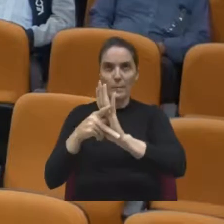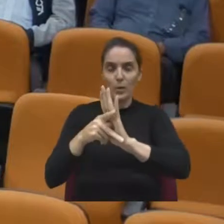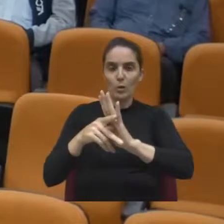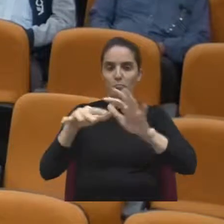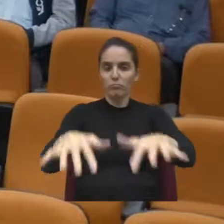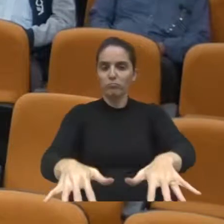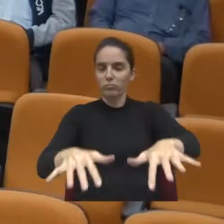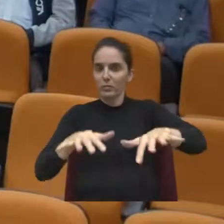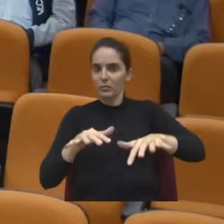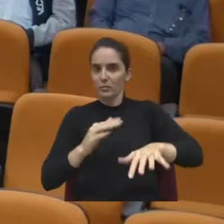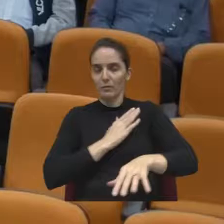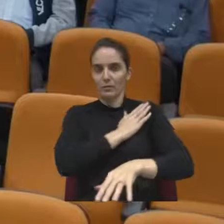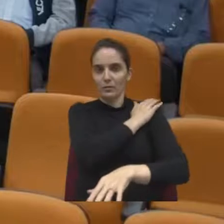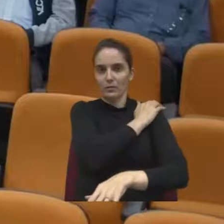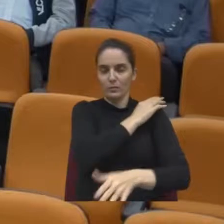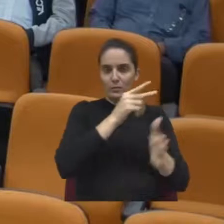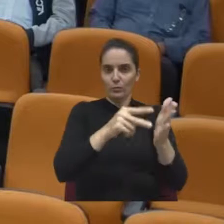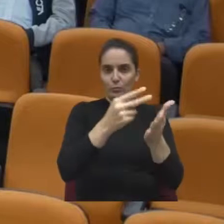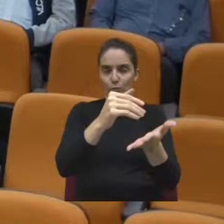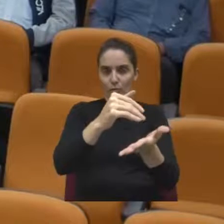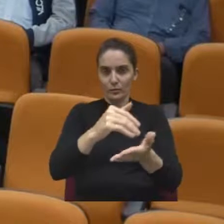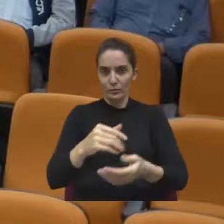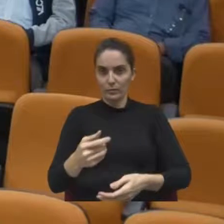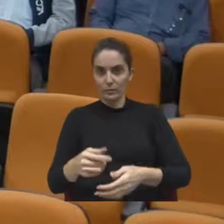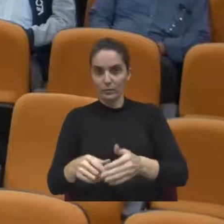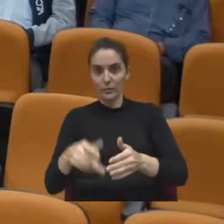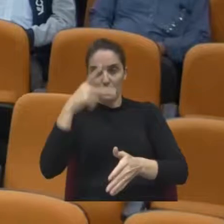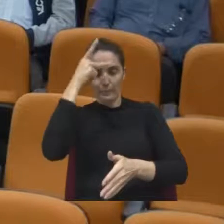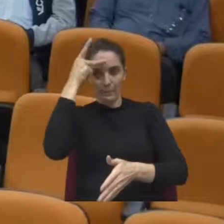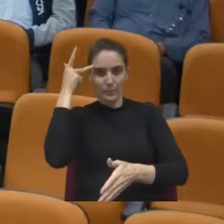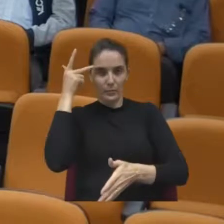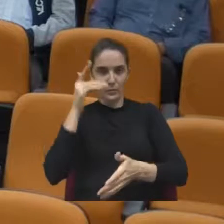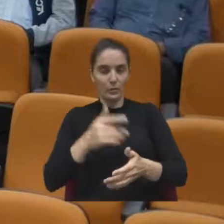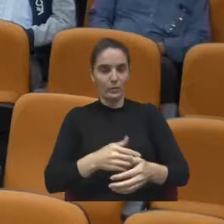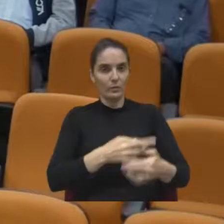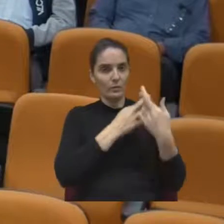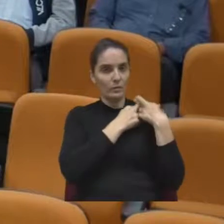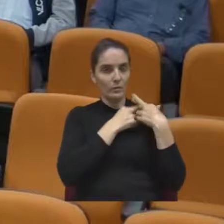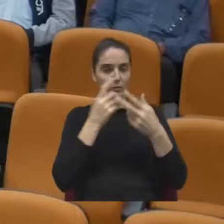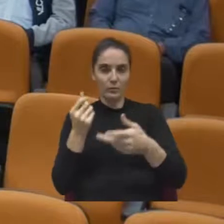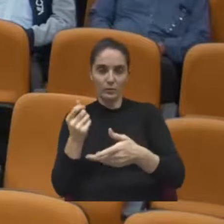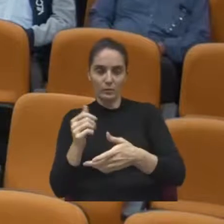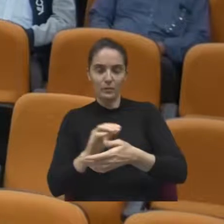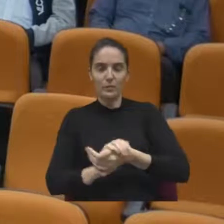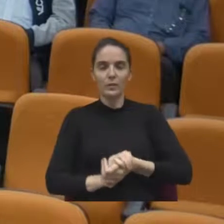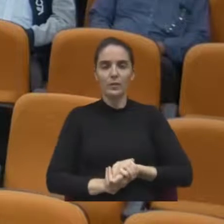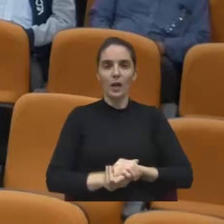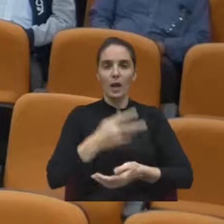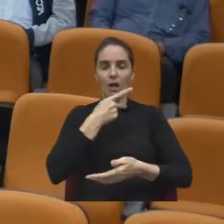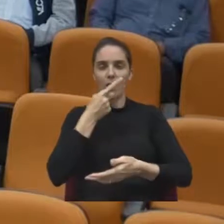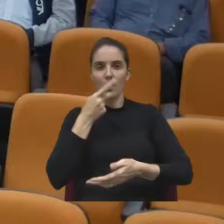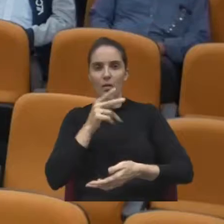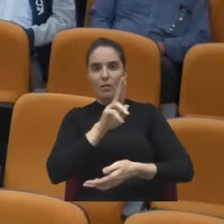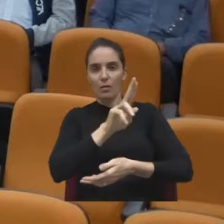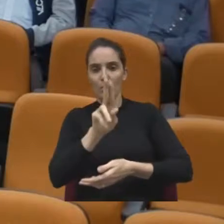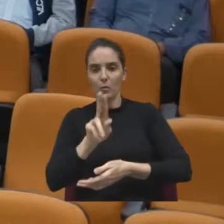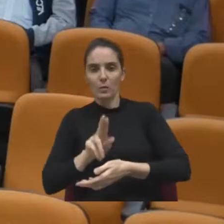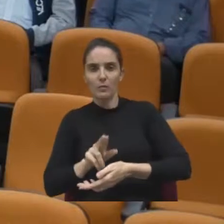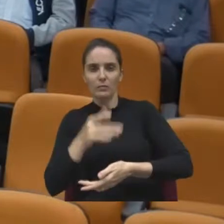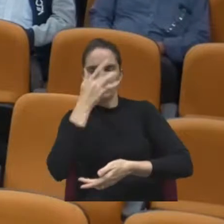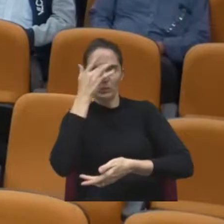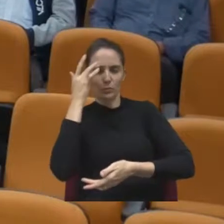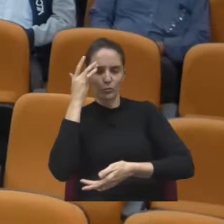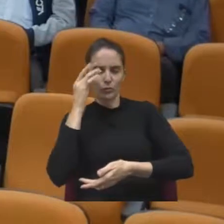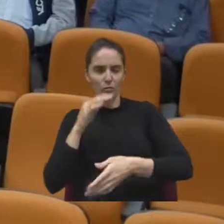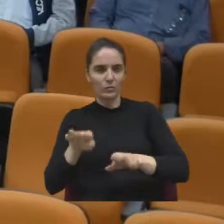segundo tesoureiro, o Christian Ramos, que é o segundo tesoureiro, Lucas de Godoy, diretor de eventos, e o tenente, que já